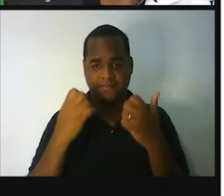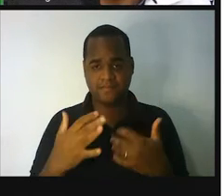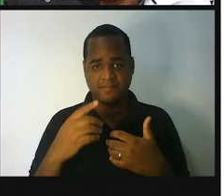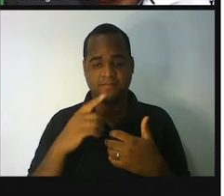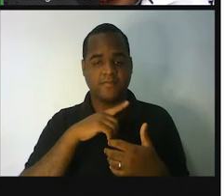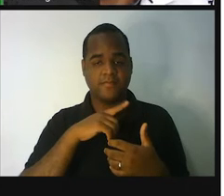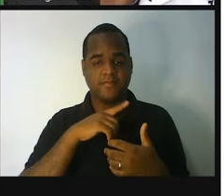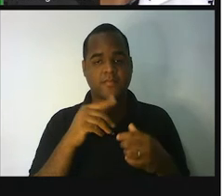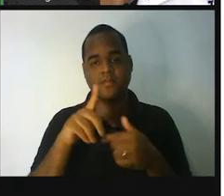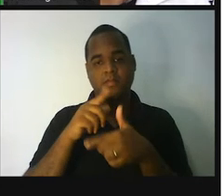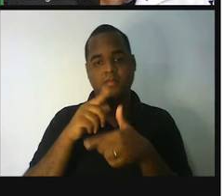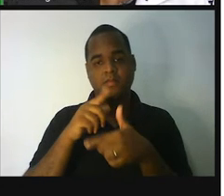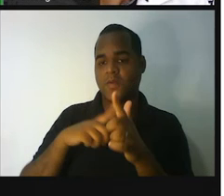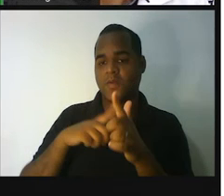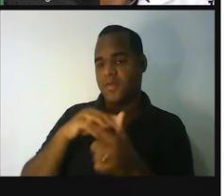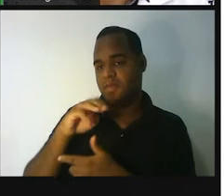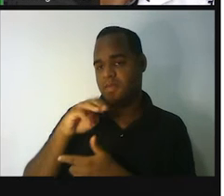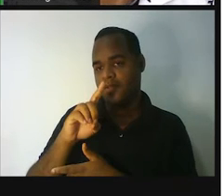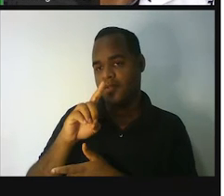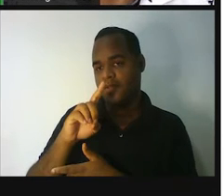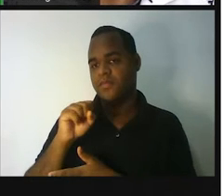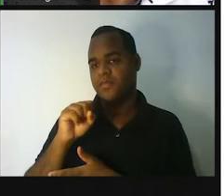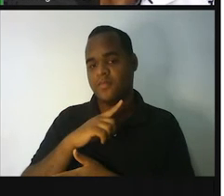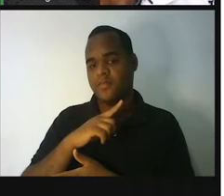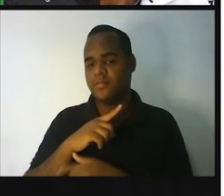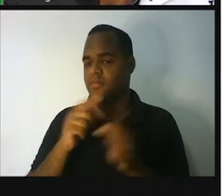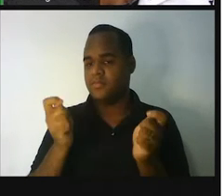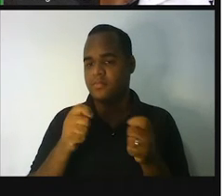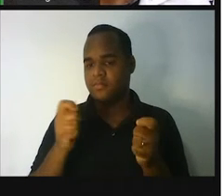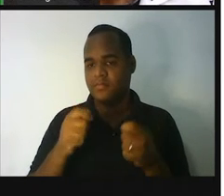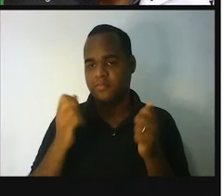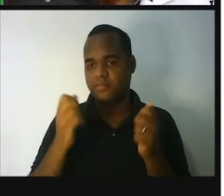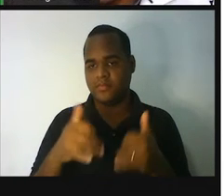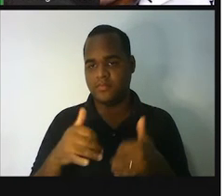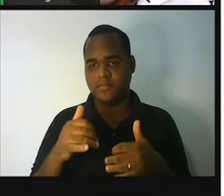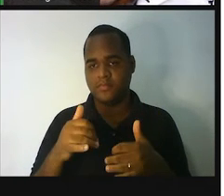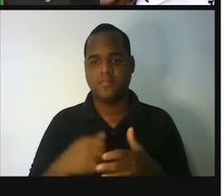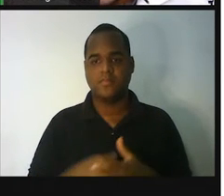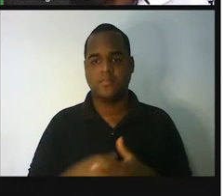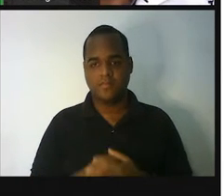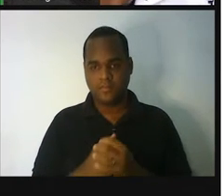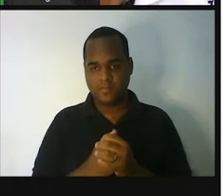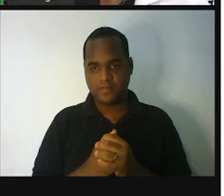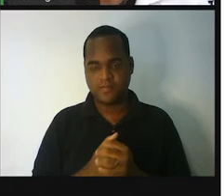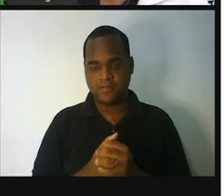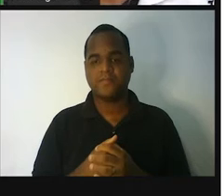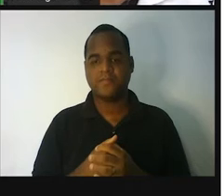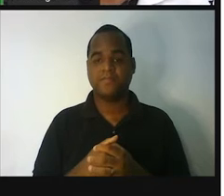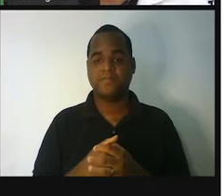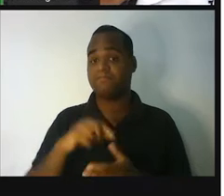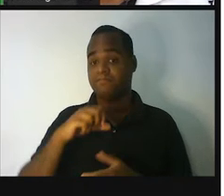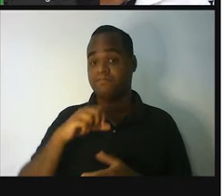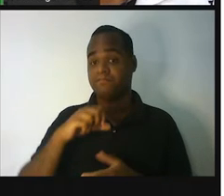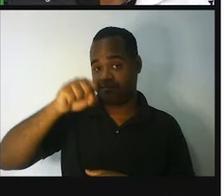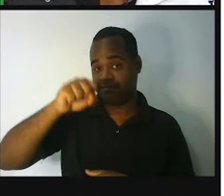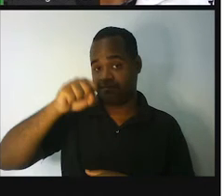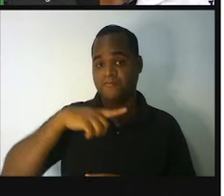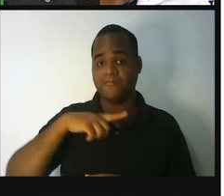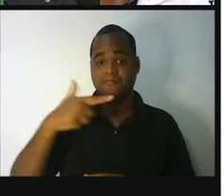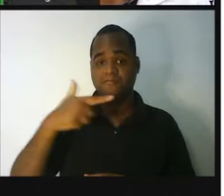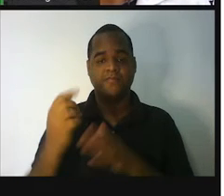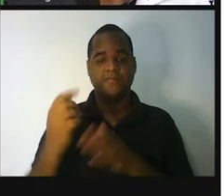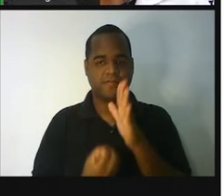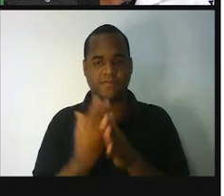outras unidades de medida que não são meta certo então existem sim outros medalhões